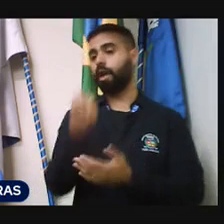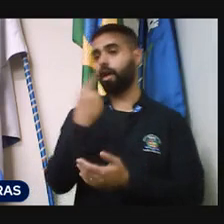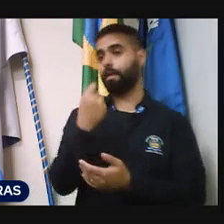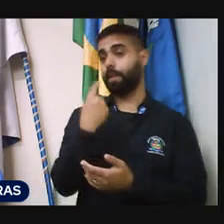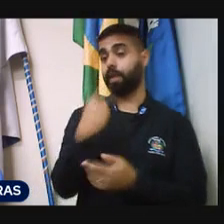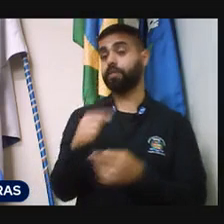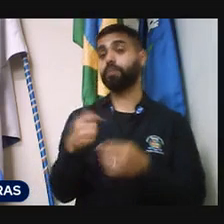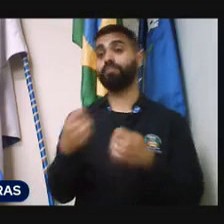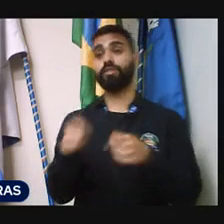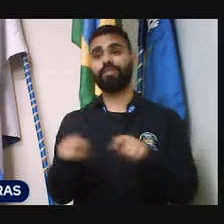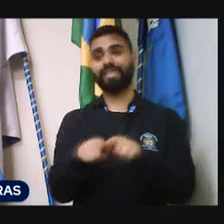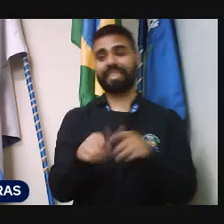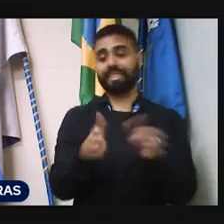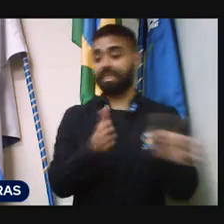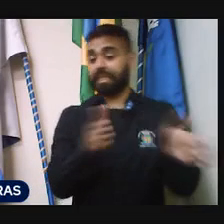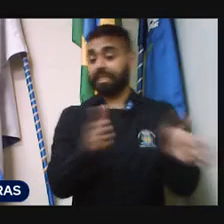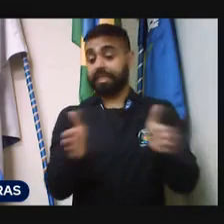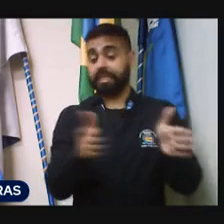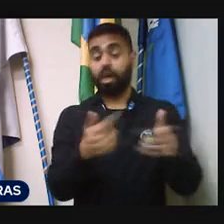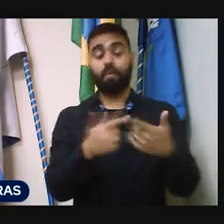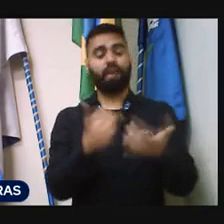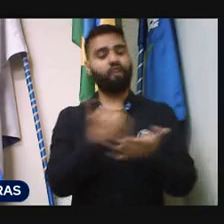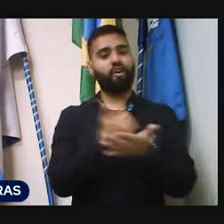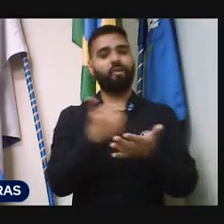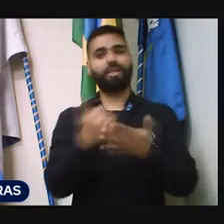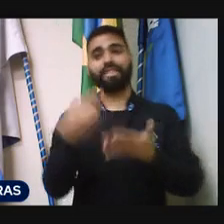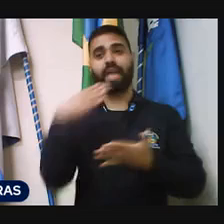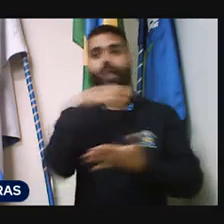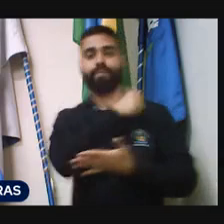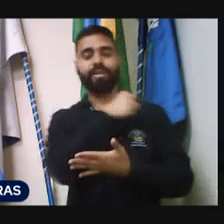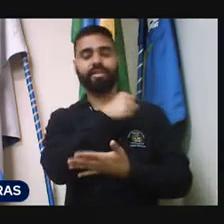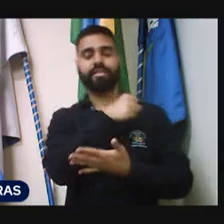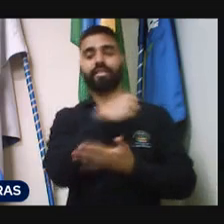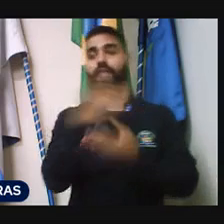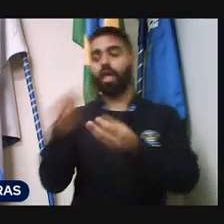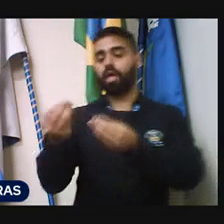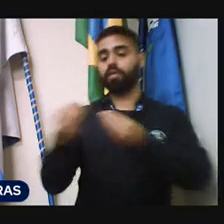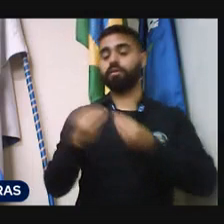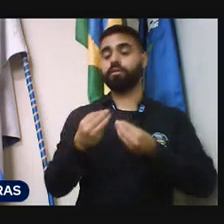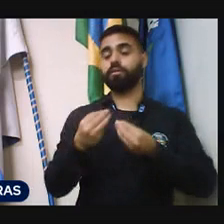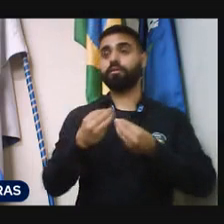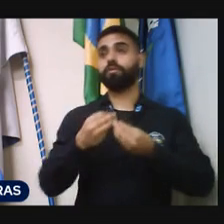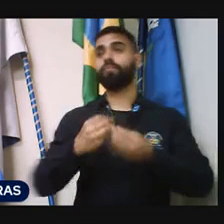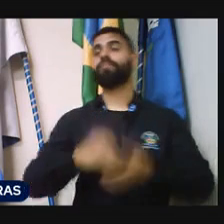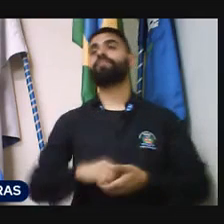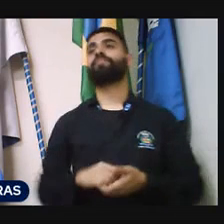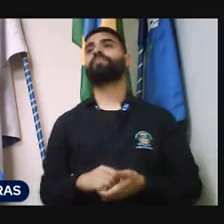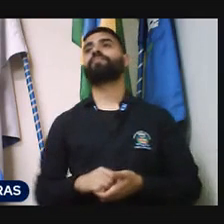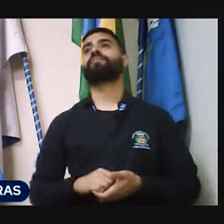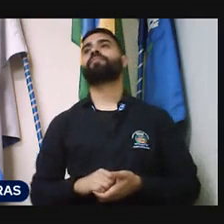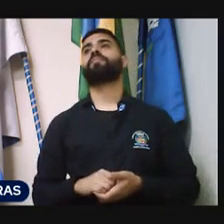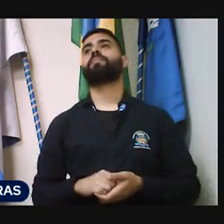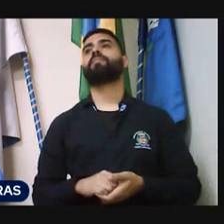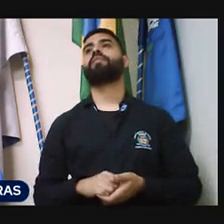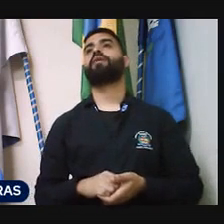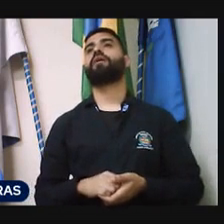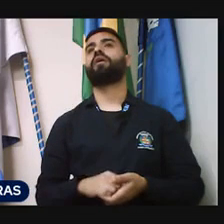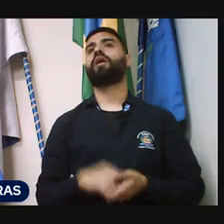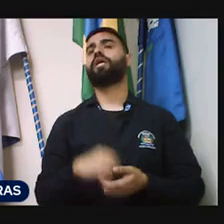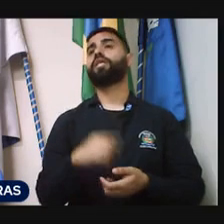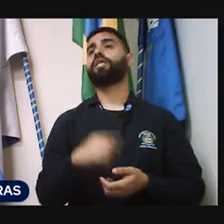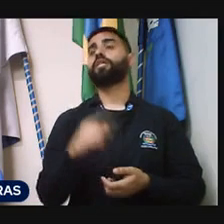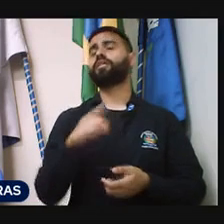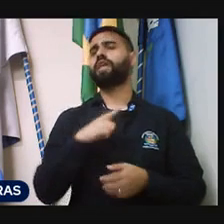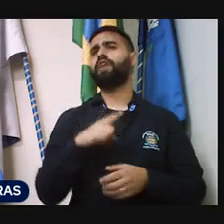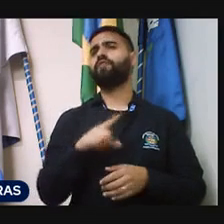tivemos que te mencionar como foi um contrato de emergência nós recebemos né nós tivemos aí menos de 15 a